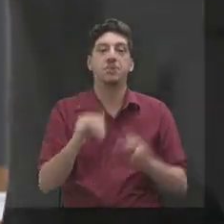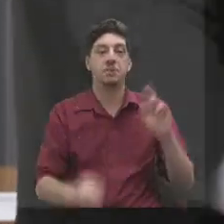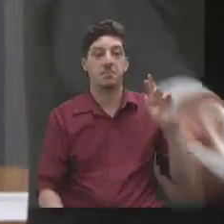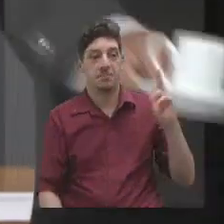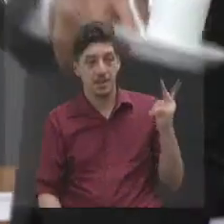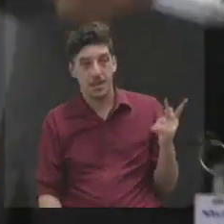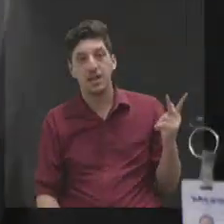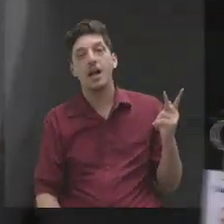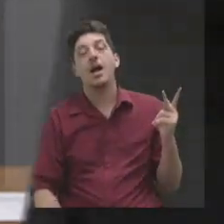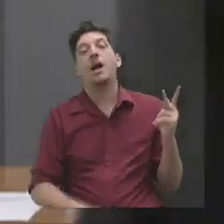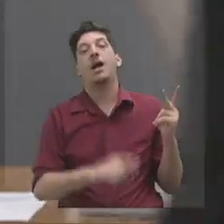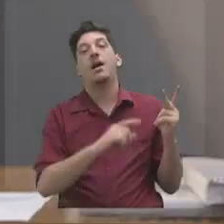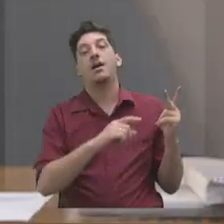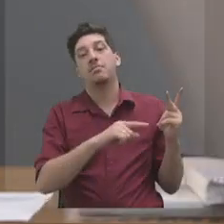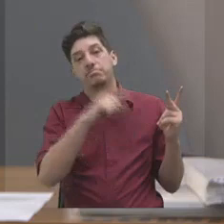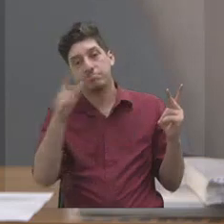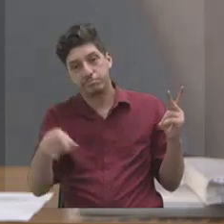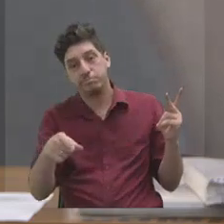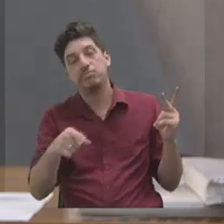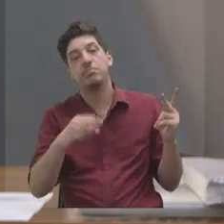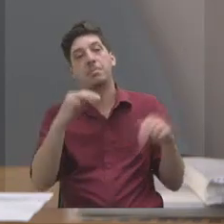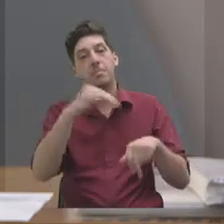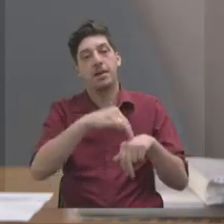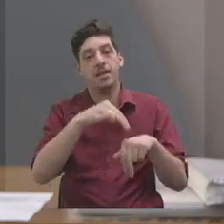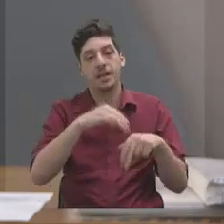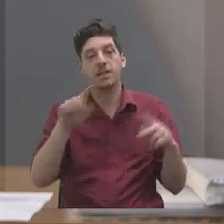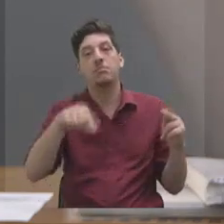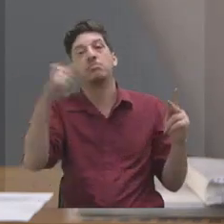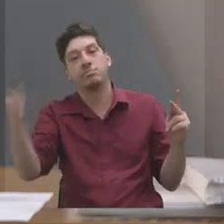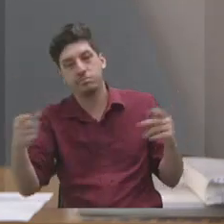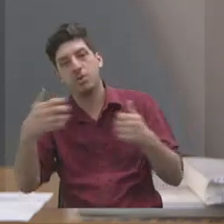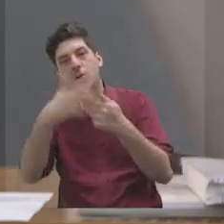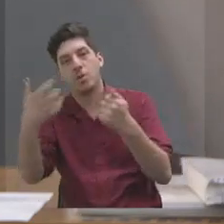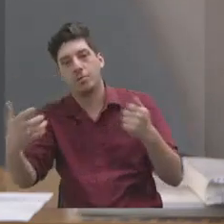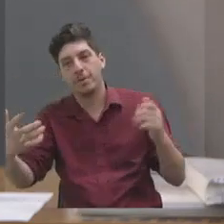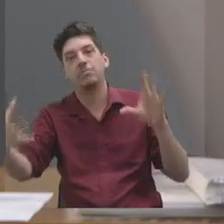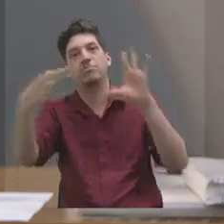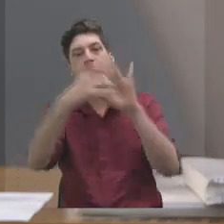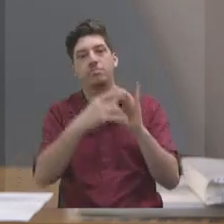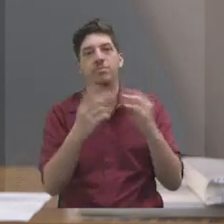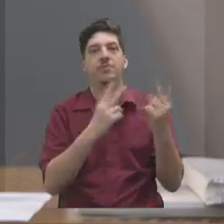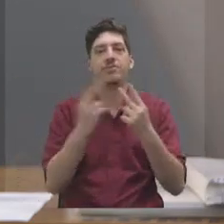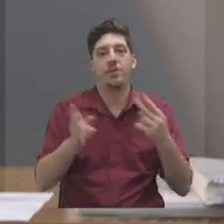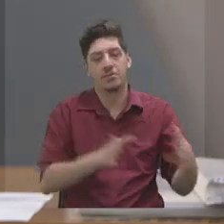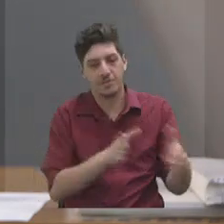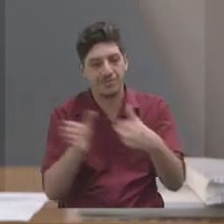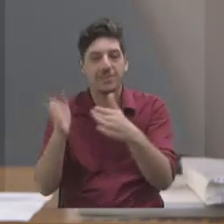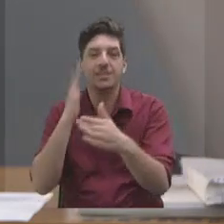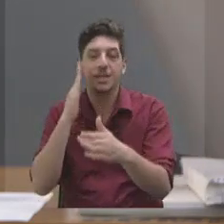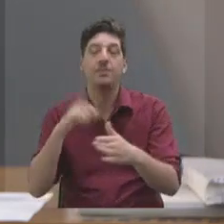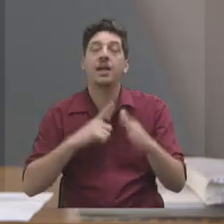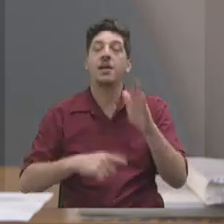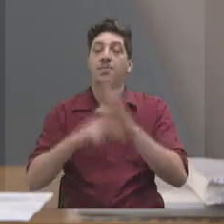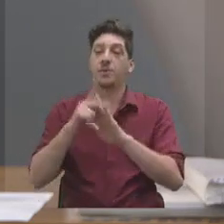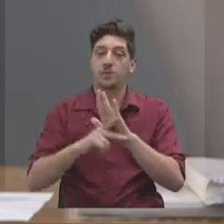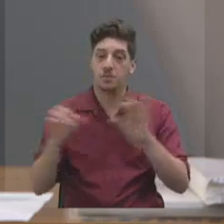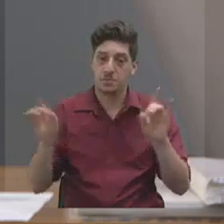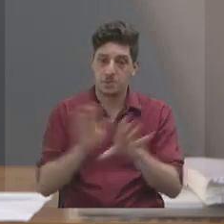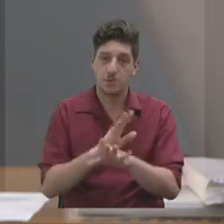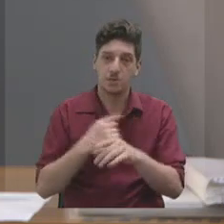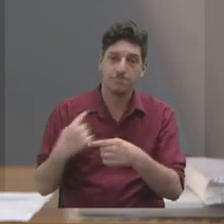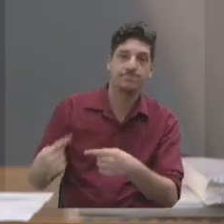Rio Casca né passando por Mariana Ouro Preto e a gente tem um projeto Pronto né Nós somos uma discussão aqui das premissas econômicas porque sempre há um cuidado